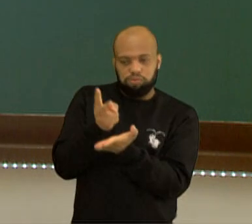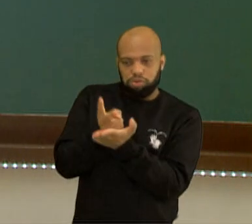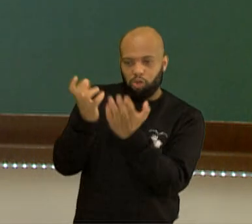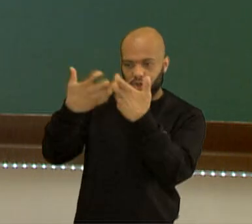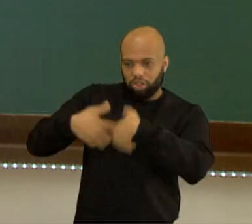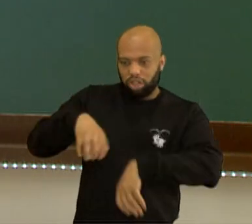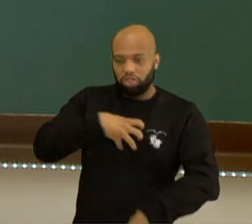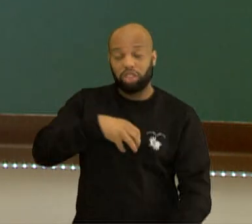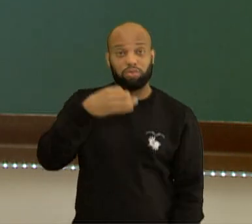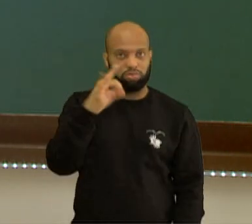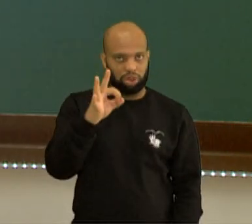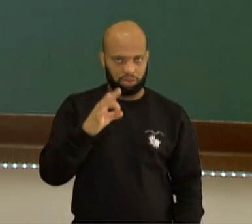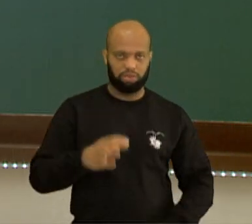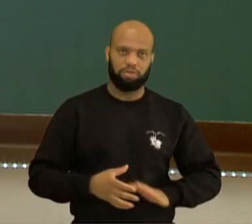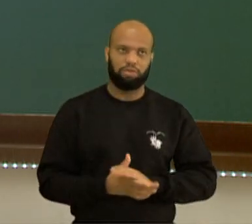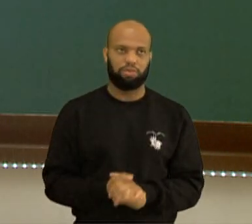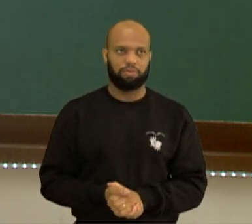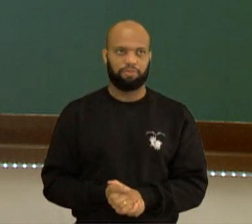funções corporais.